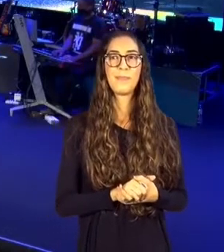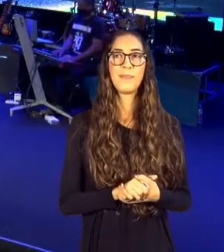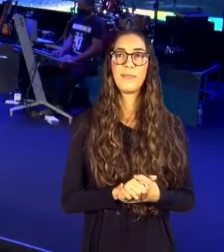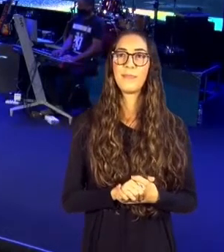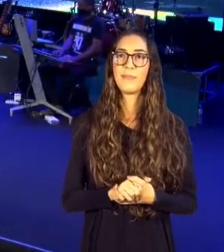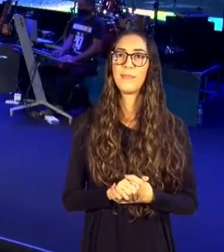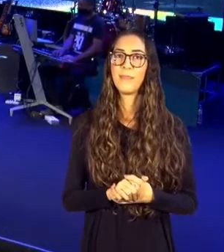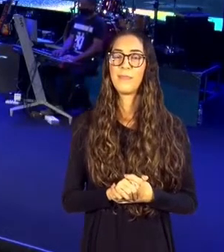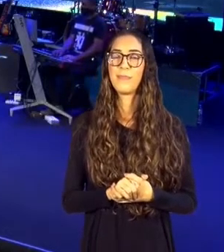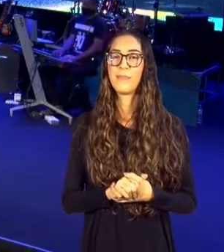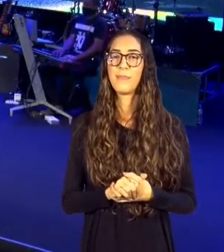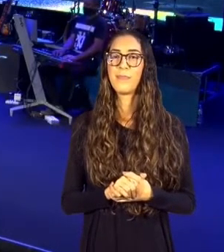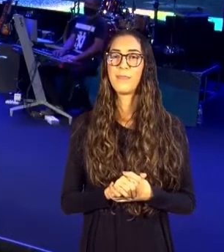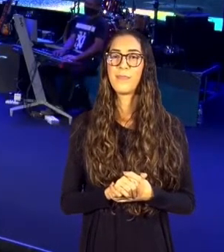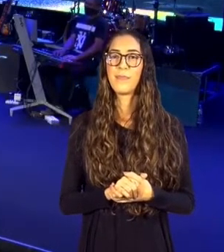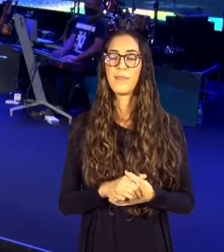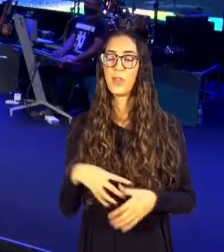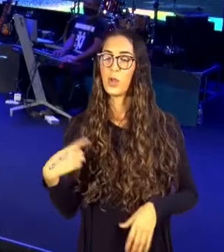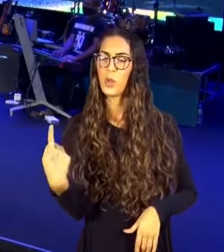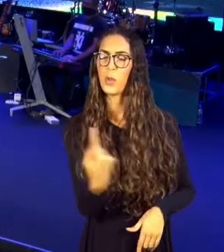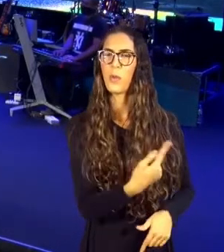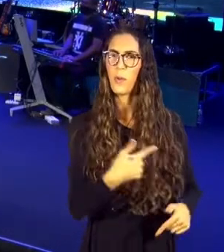você está vivendo uma guerra?